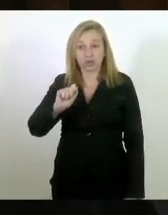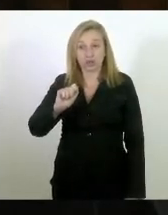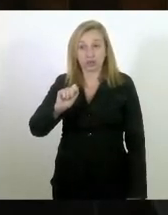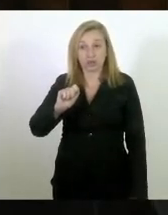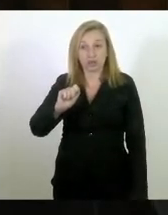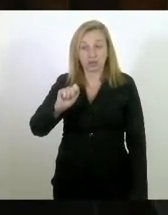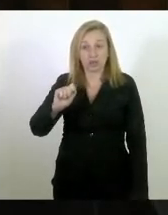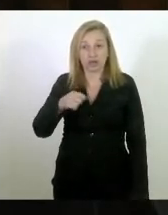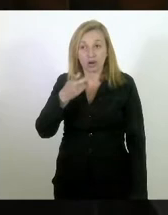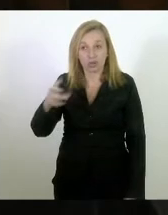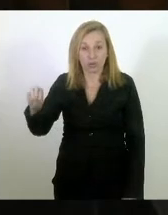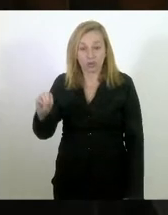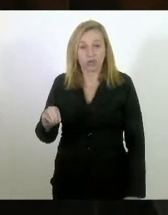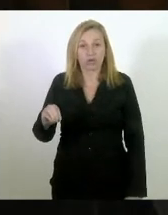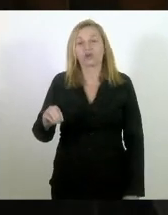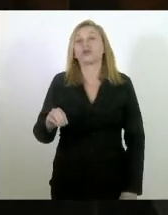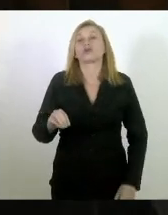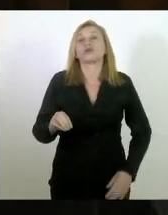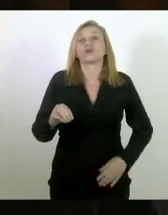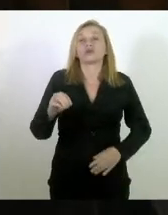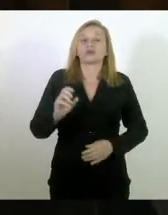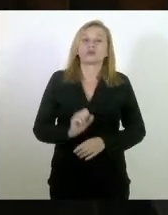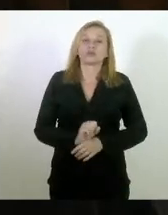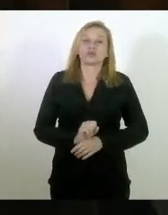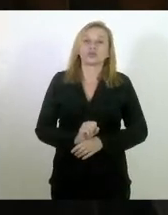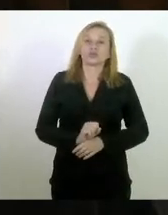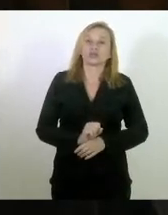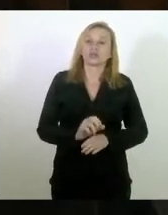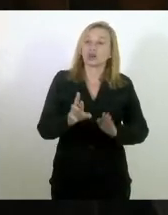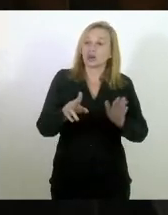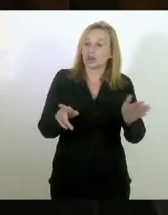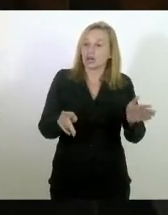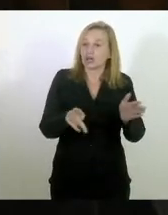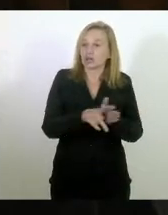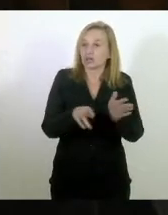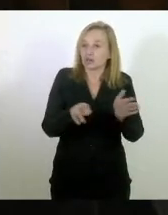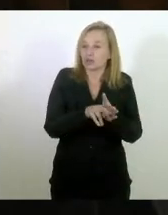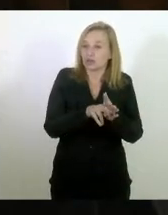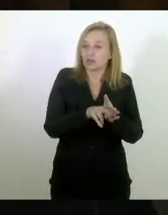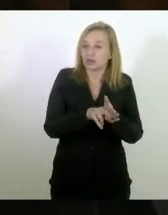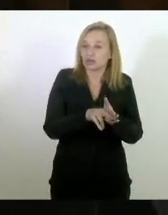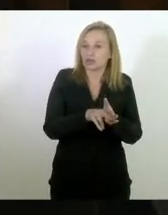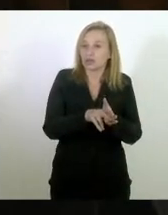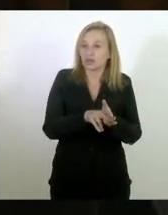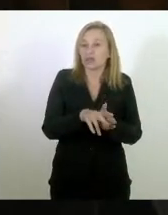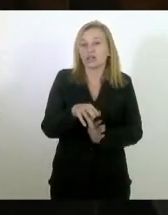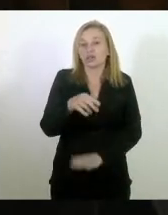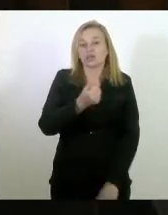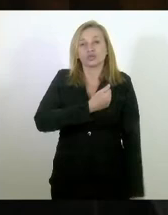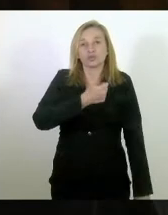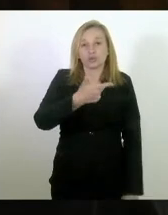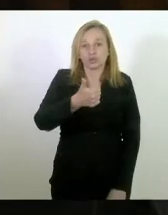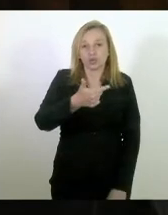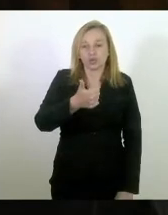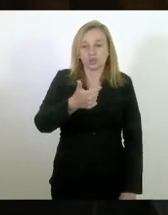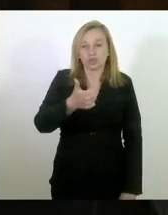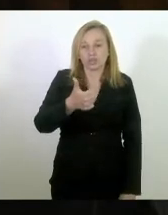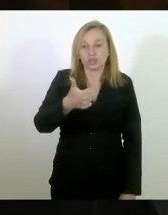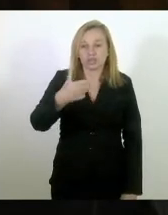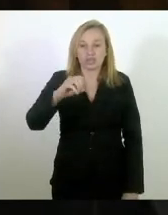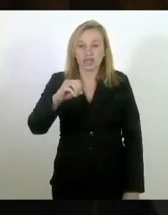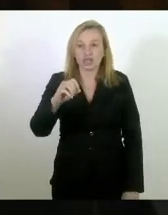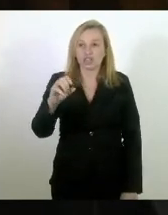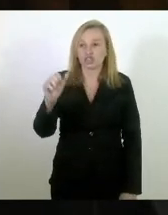publicar no dia de hoje a resolução CD número 12 de dez de agosto